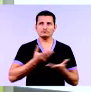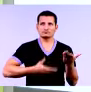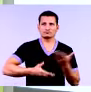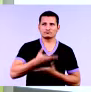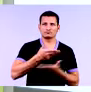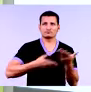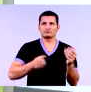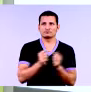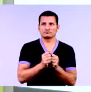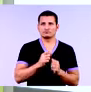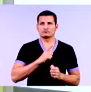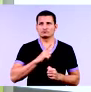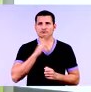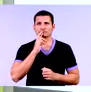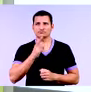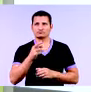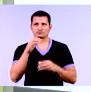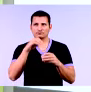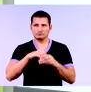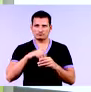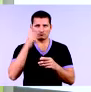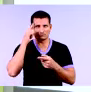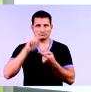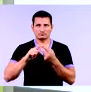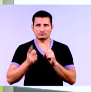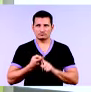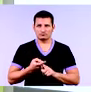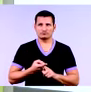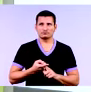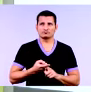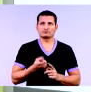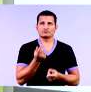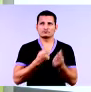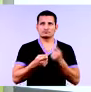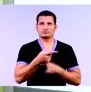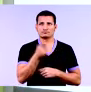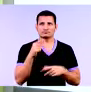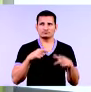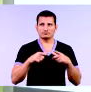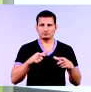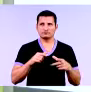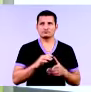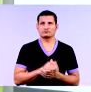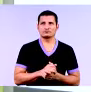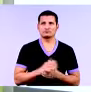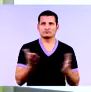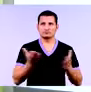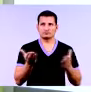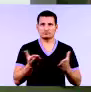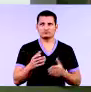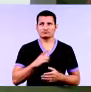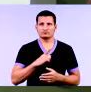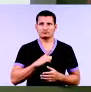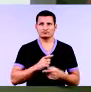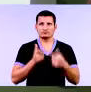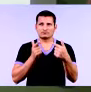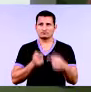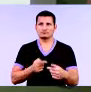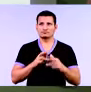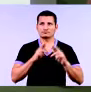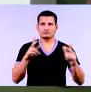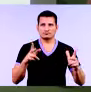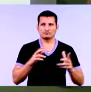e trazer o resultado dentro da lógica do negócio que vocês estão trabalhando. Professor, hoje tivemos um desafio